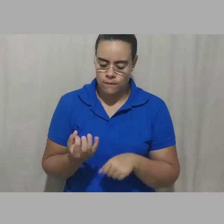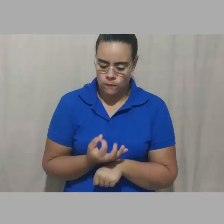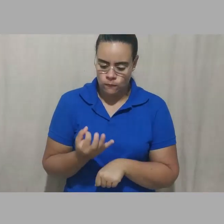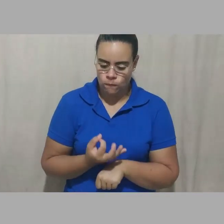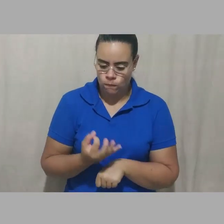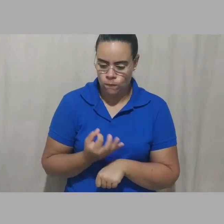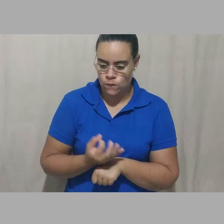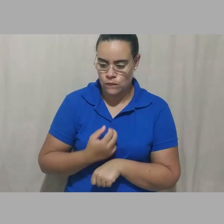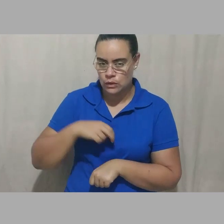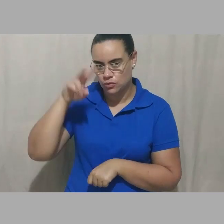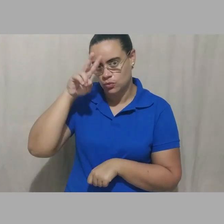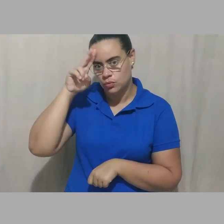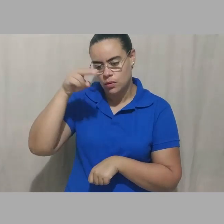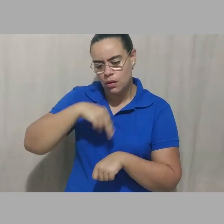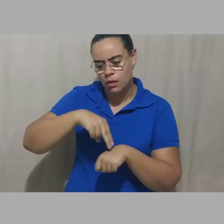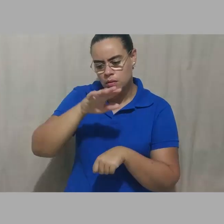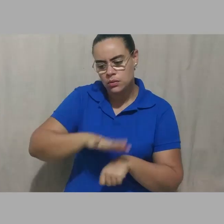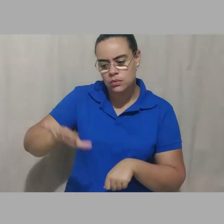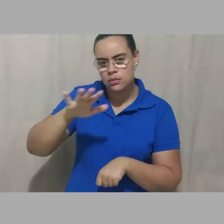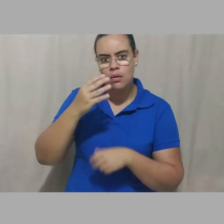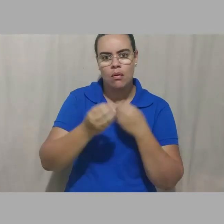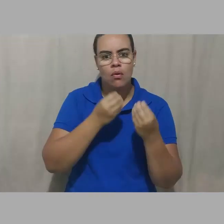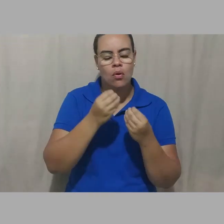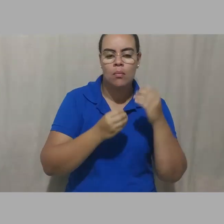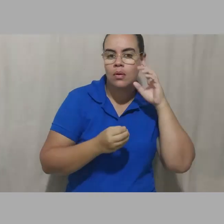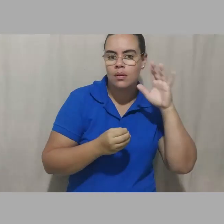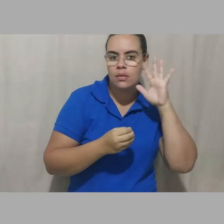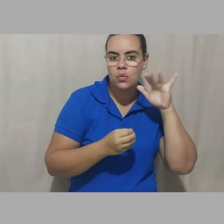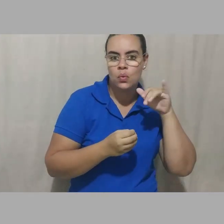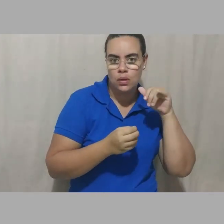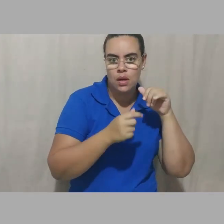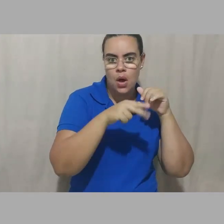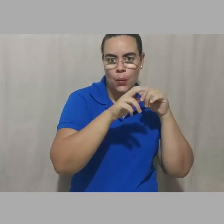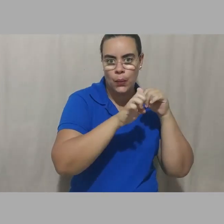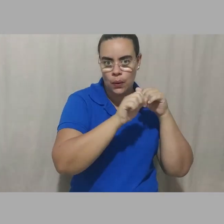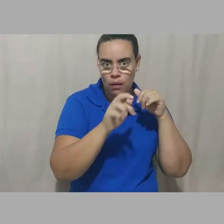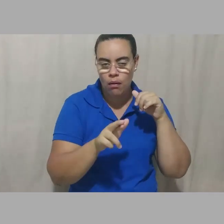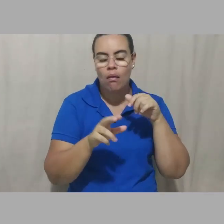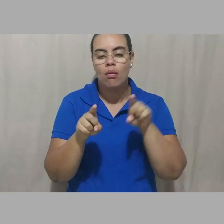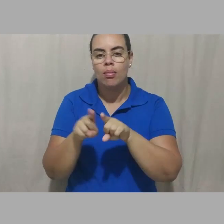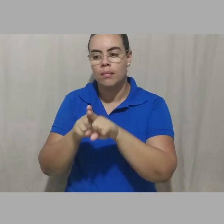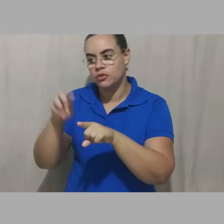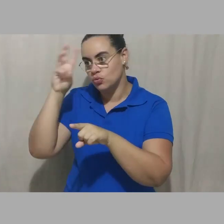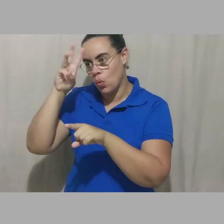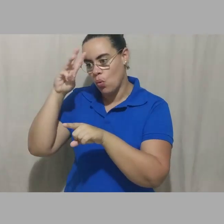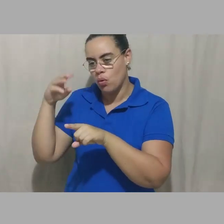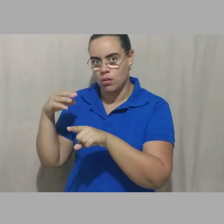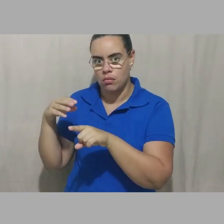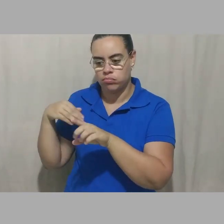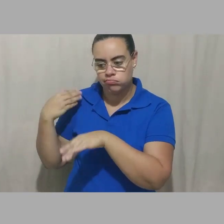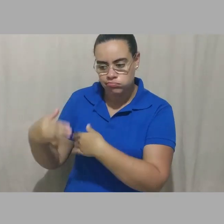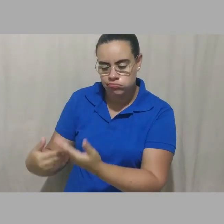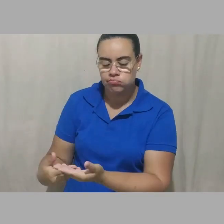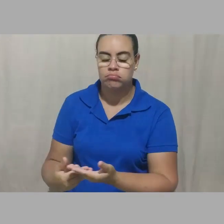que há uma resistência da historiografia nacional perante a articulação entre teoria queer e historiografia, o que, segundo o autor e a